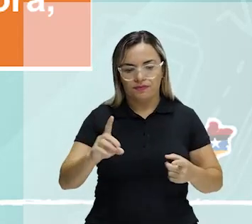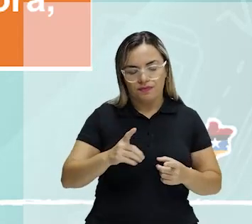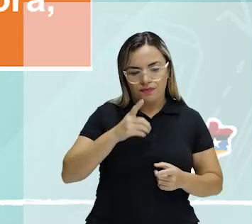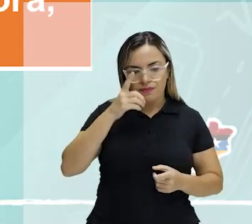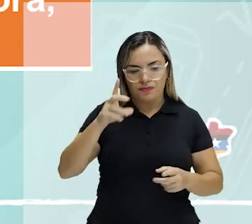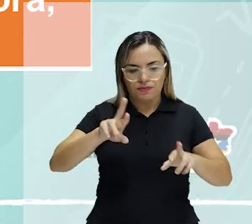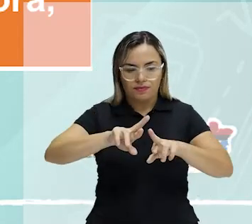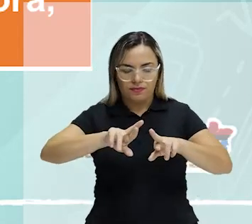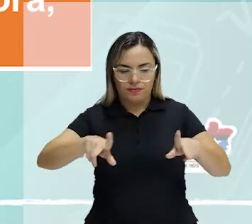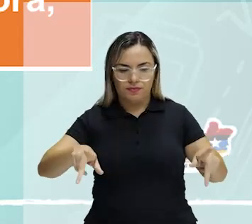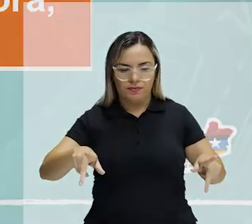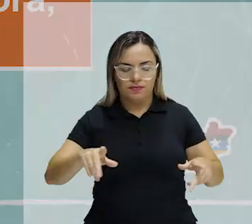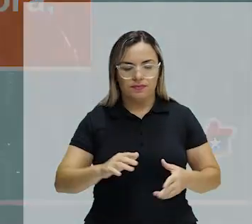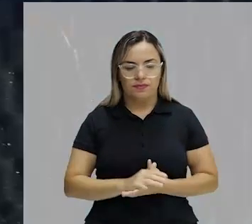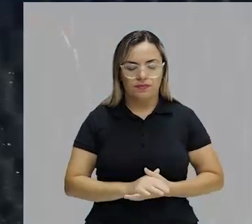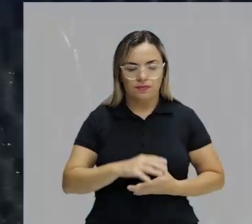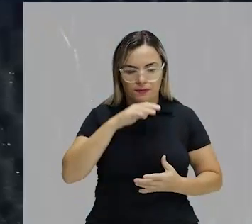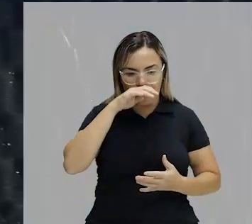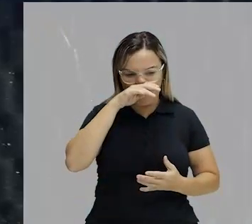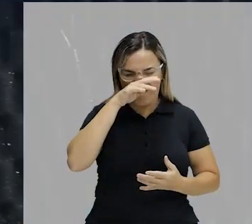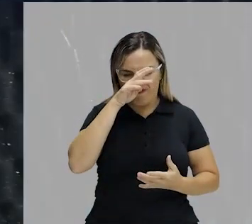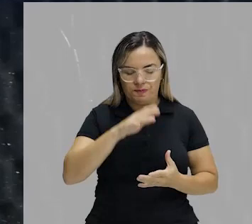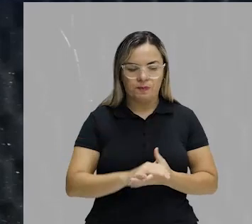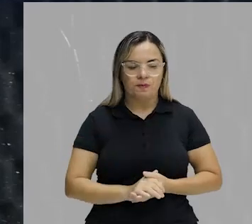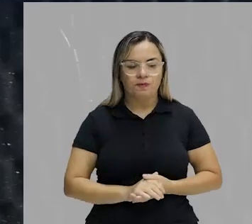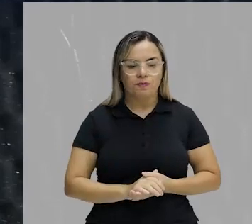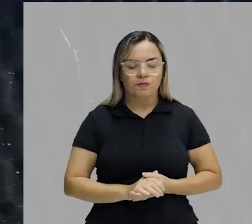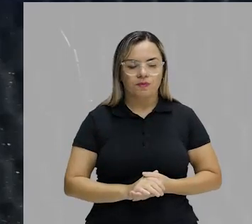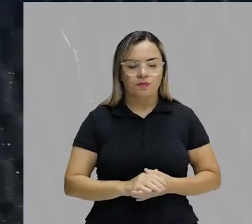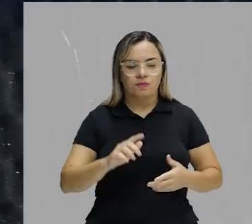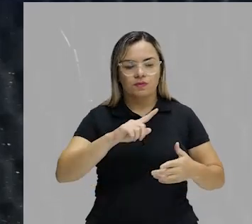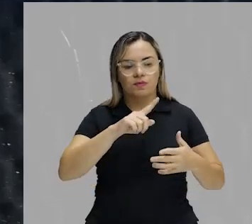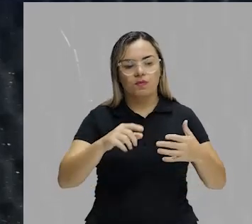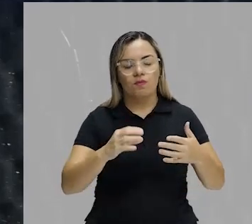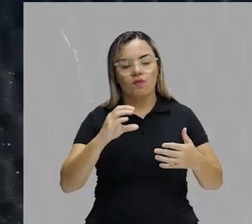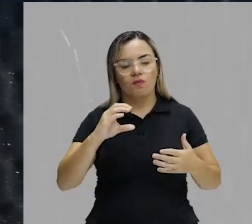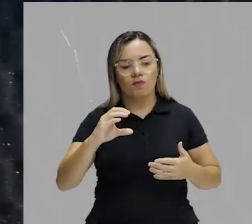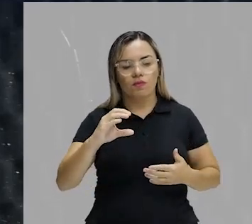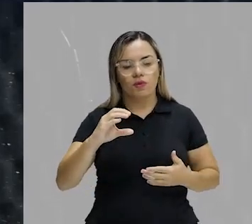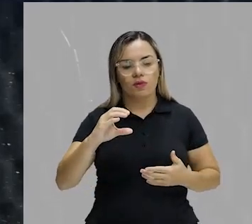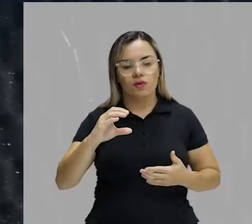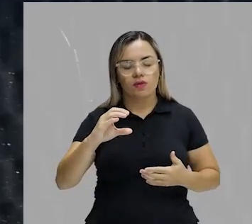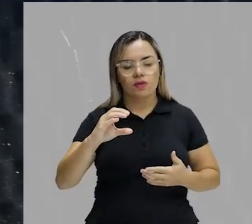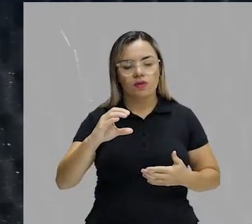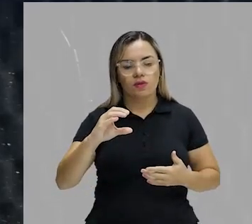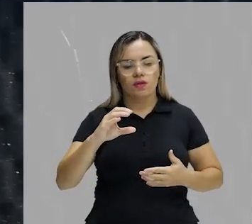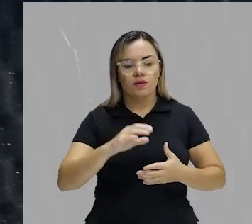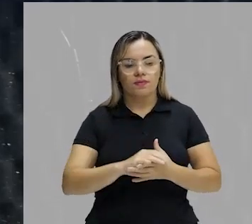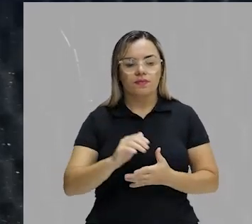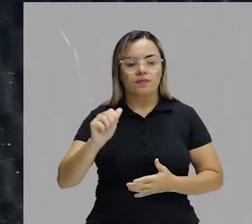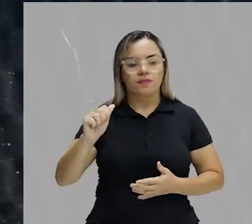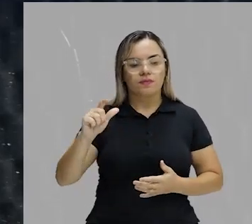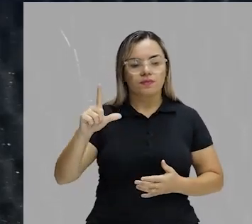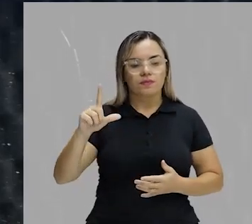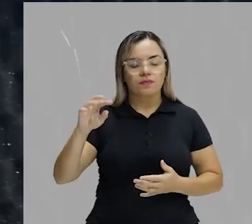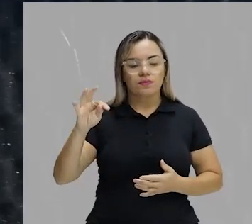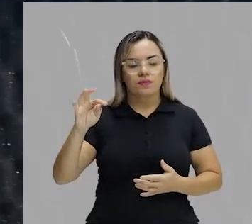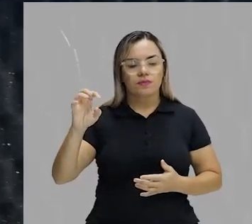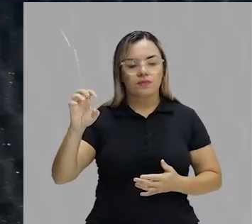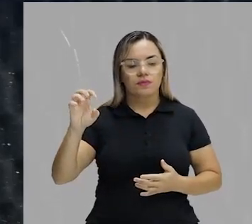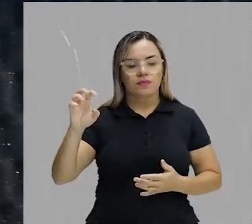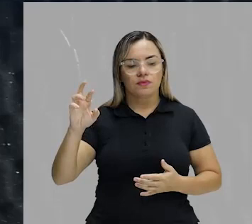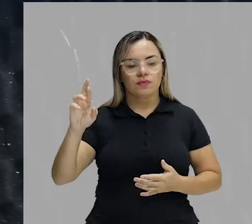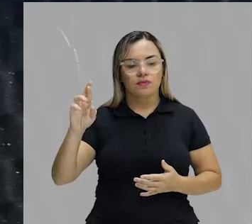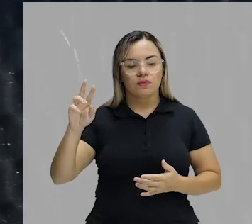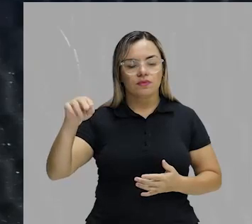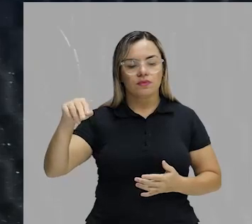adversa. Aqui eu tenho, alternativa. O nome está dizendo alternância, opção. Eis o dilema: